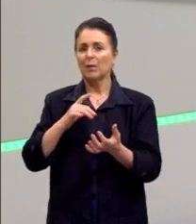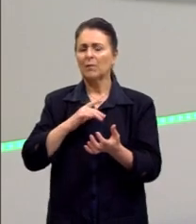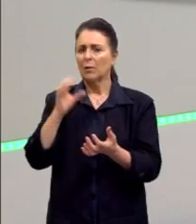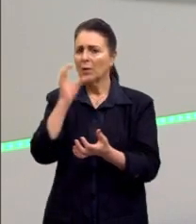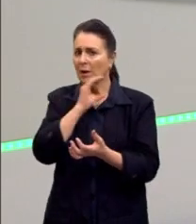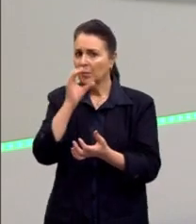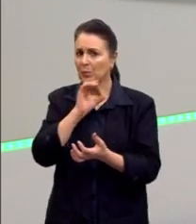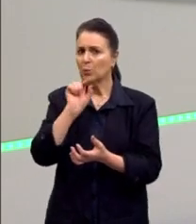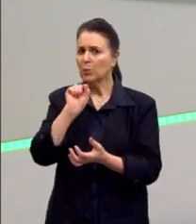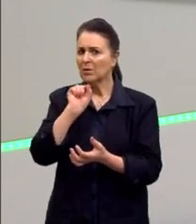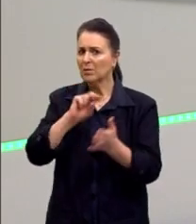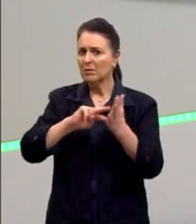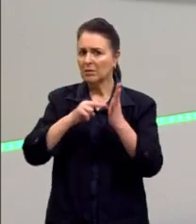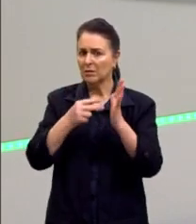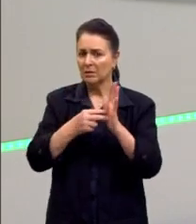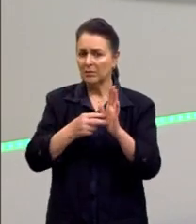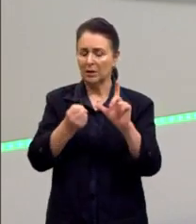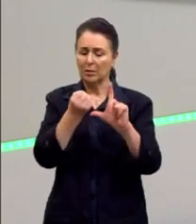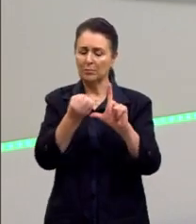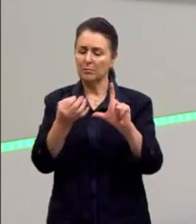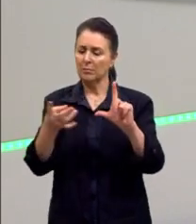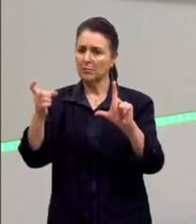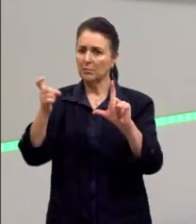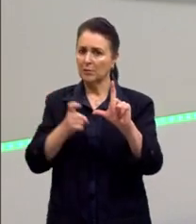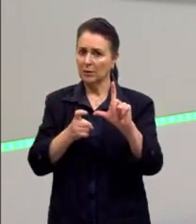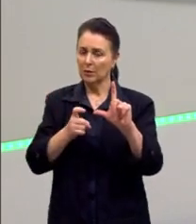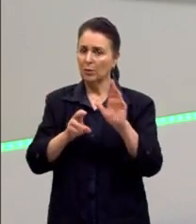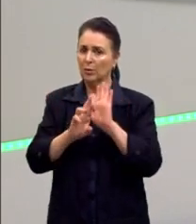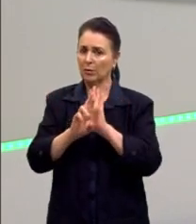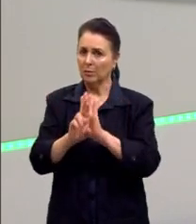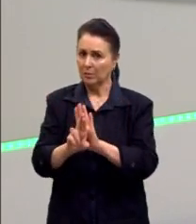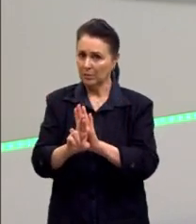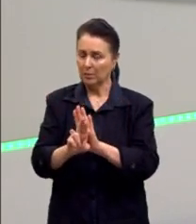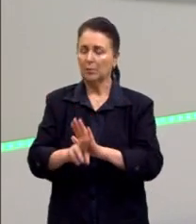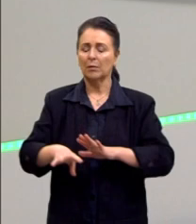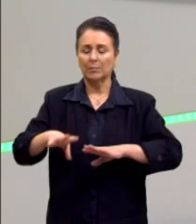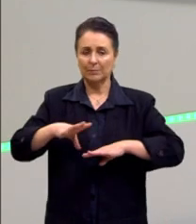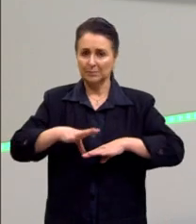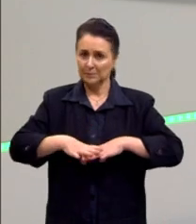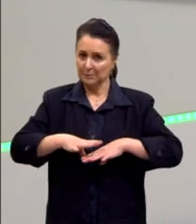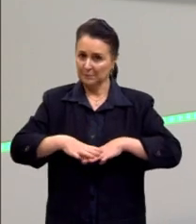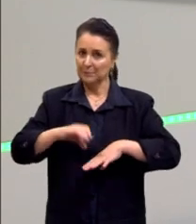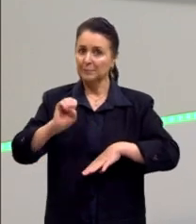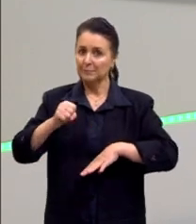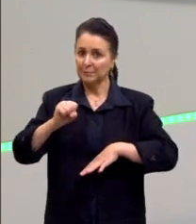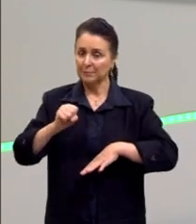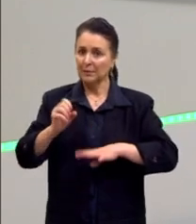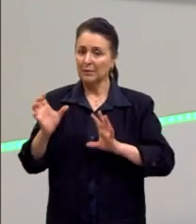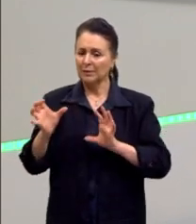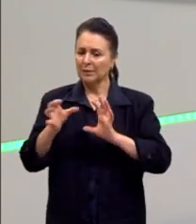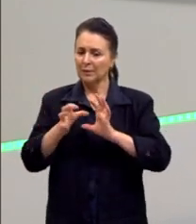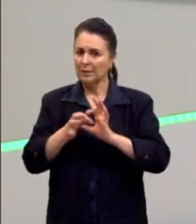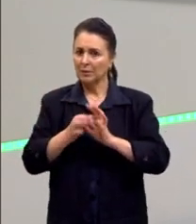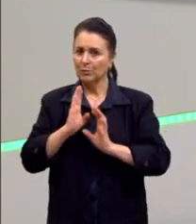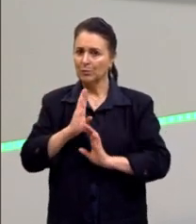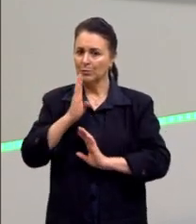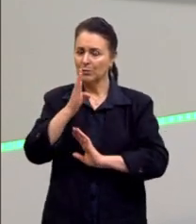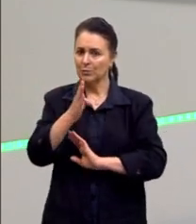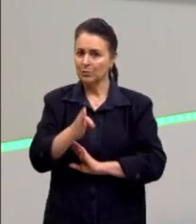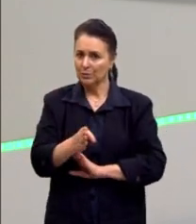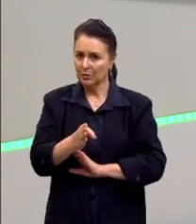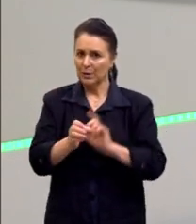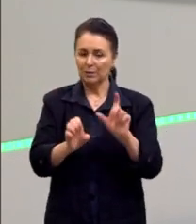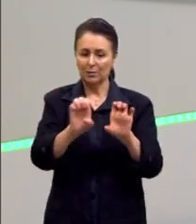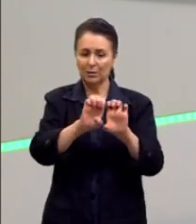brevemente o que que é o logaritmo que ele representa é uma operação matemática tá ligada diretamente as